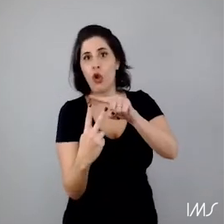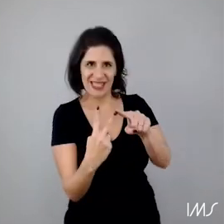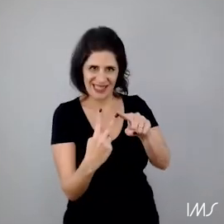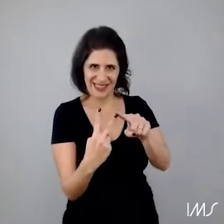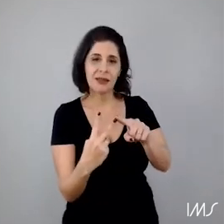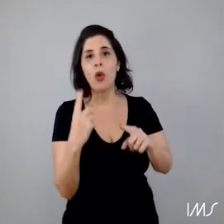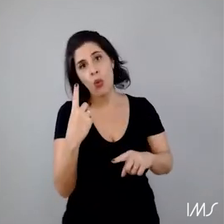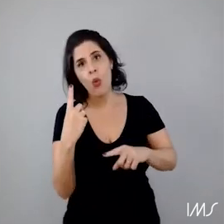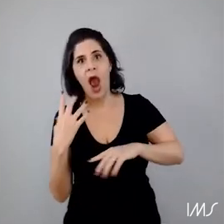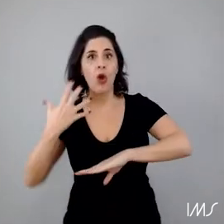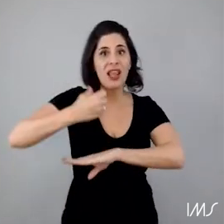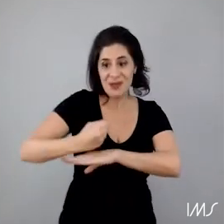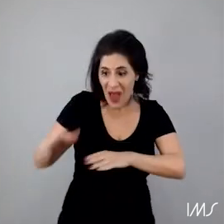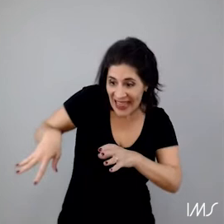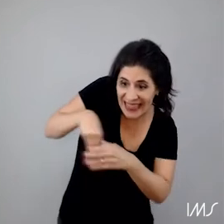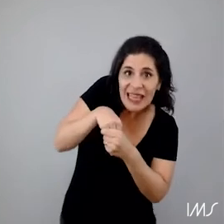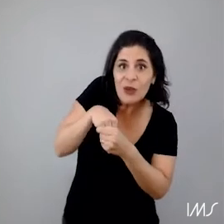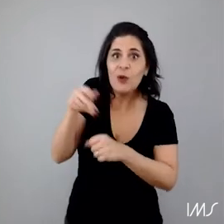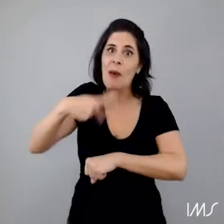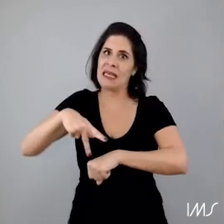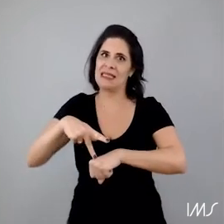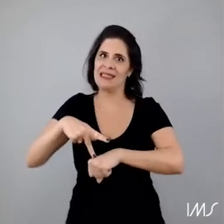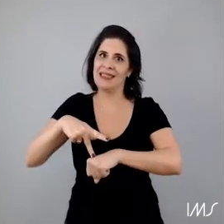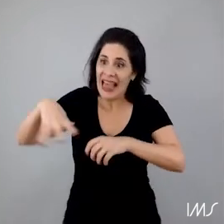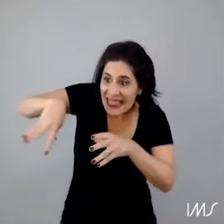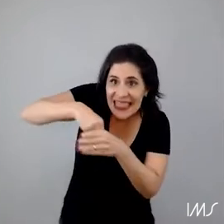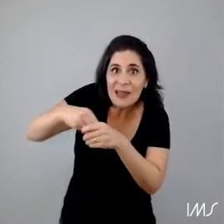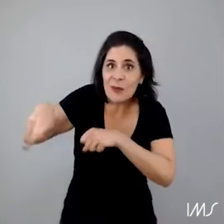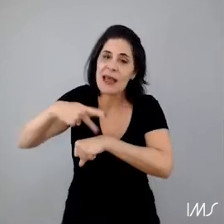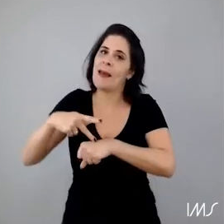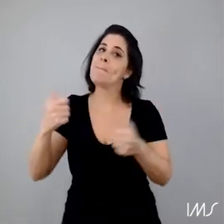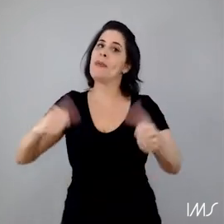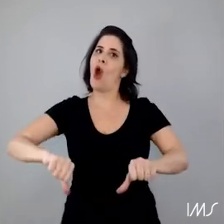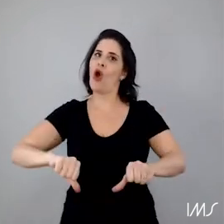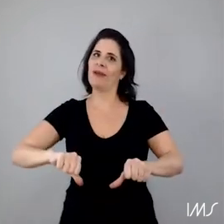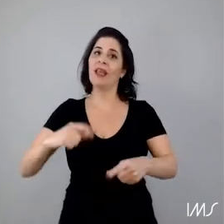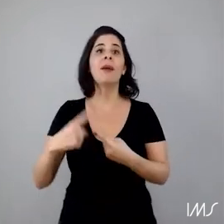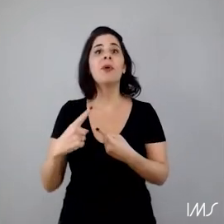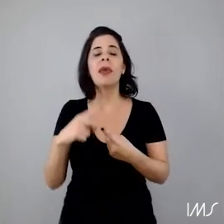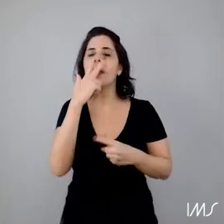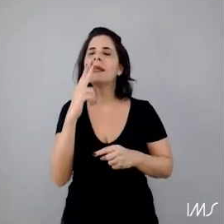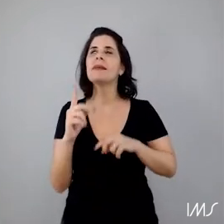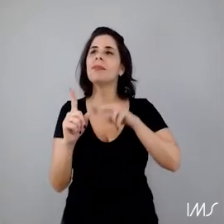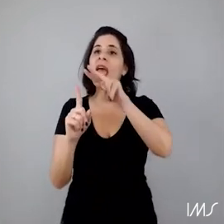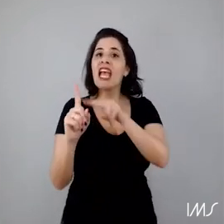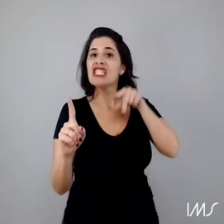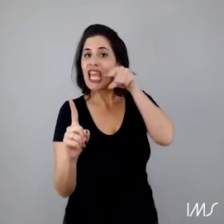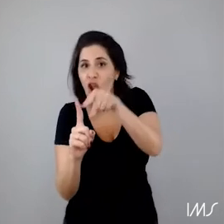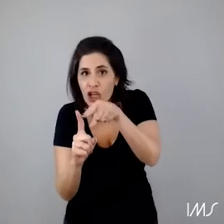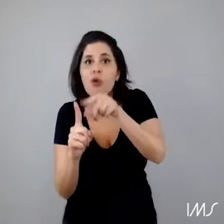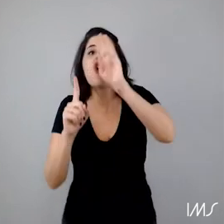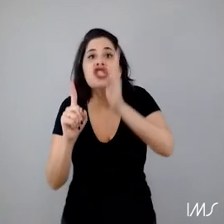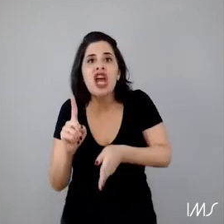o modelo do exterior, inclusive os próprios estereótipos, que são feitos